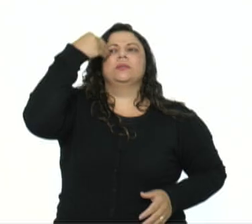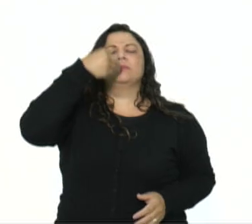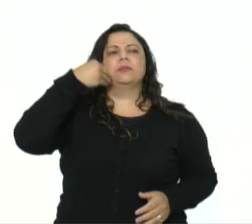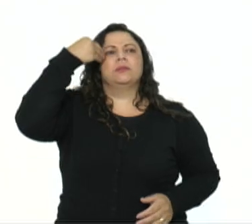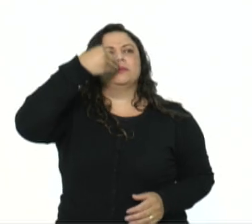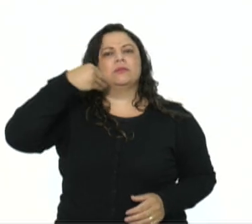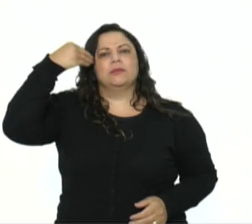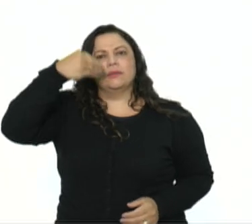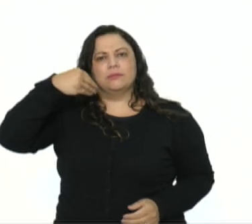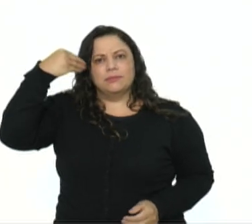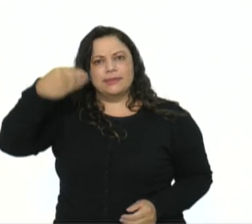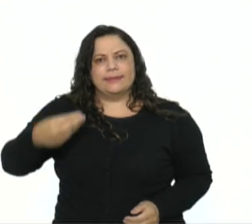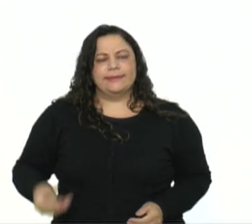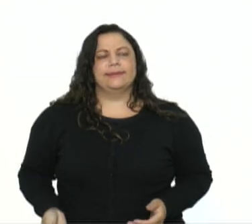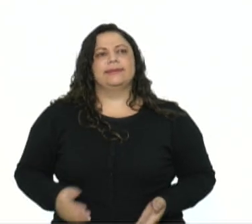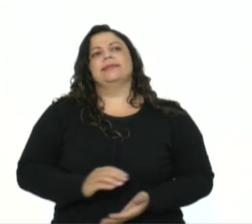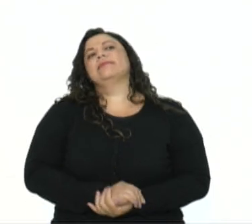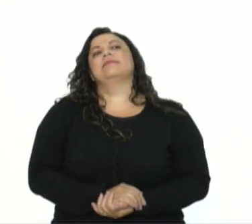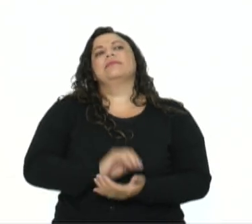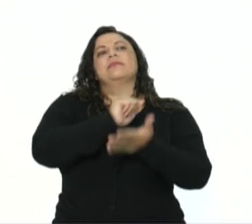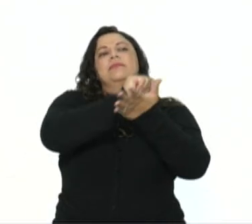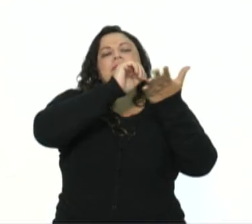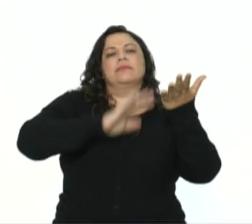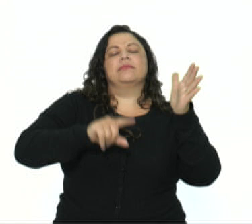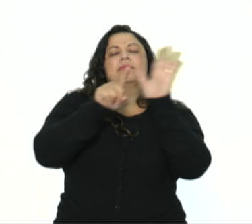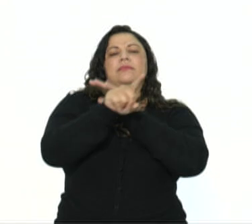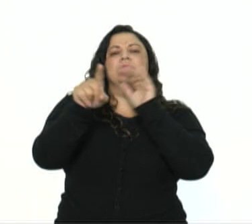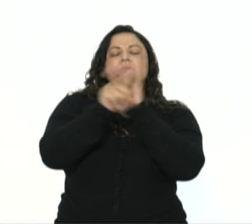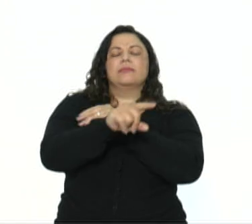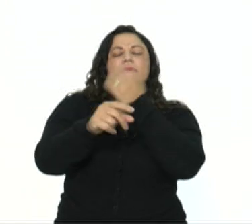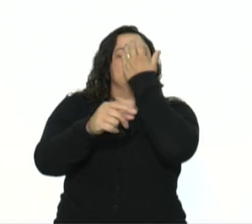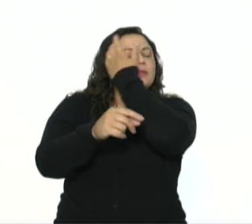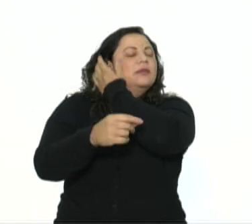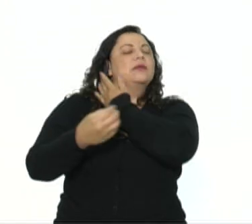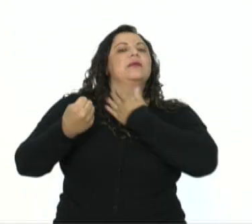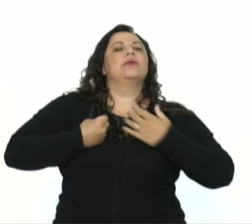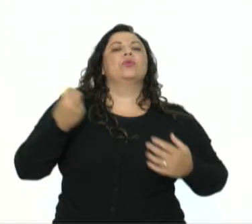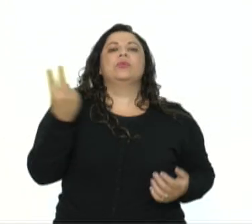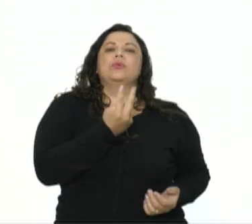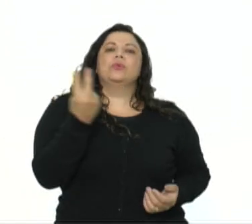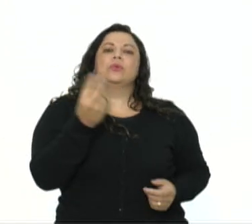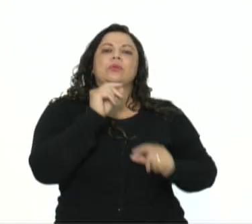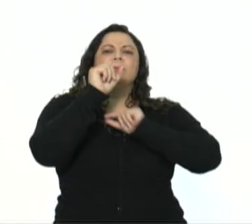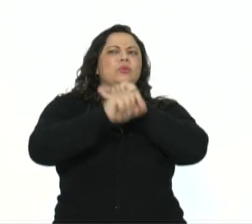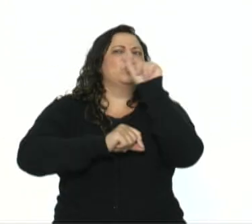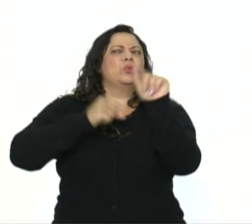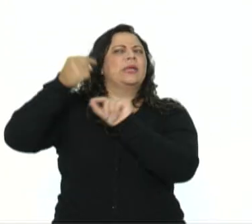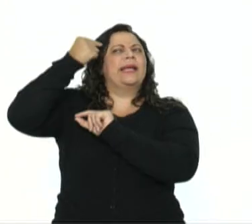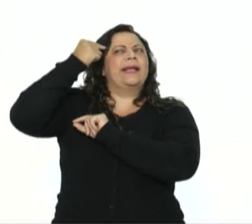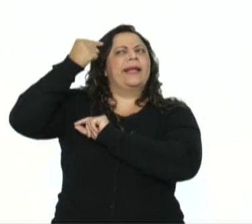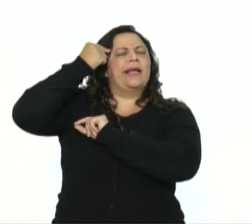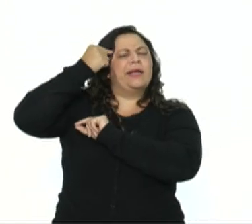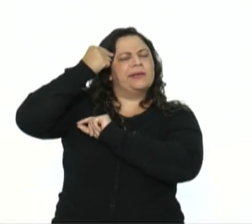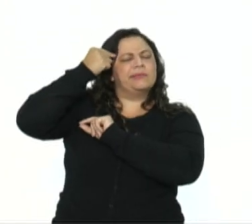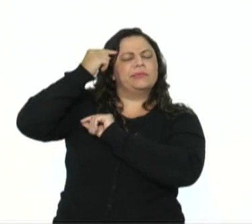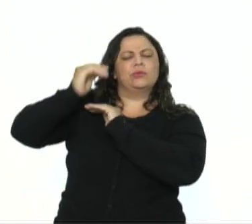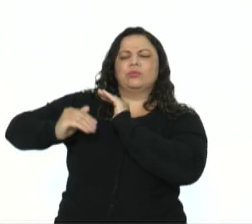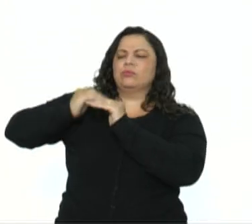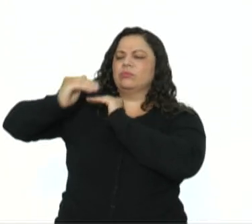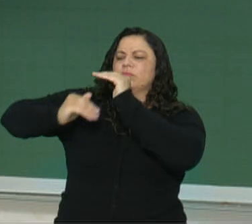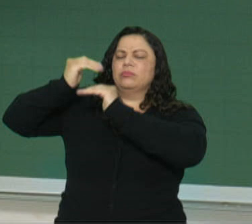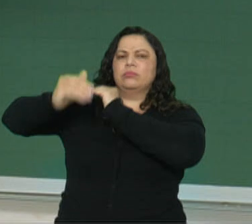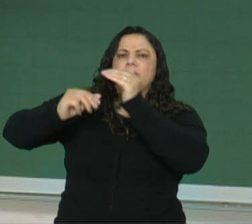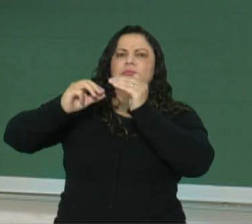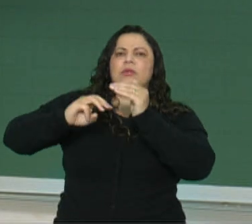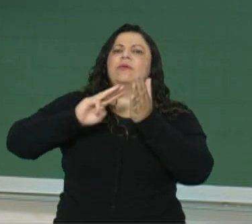E aí vamos ao exercício. Quais foram as inspirações de Bacon quando ele desenvolveu o seu